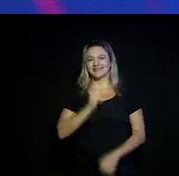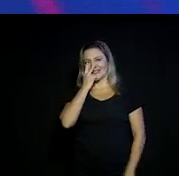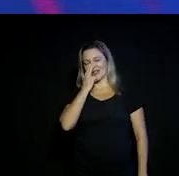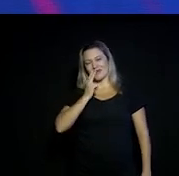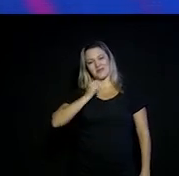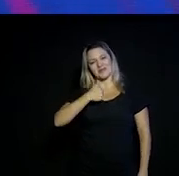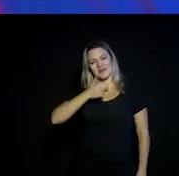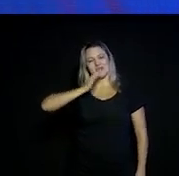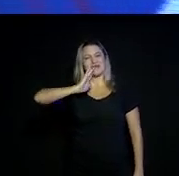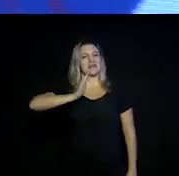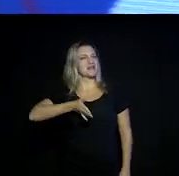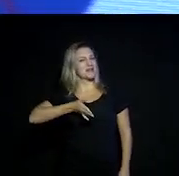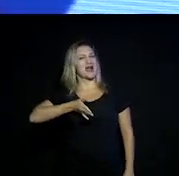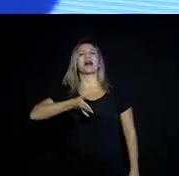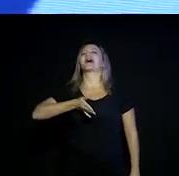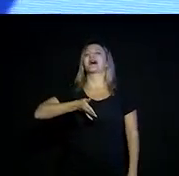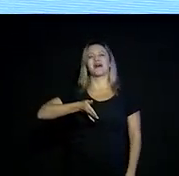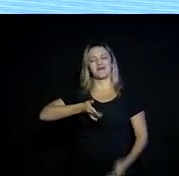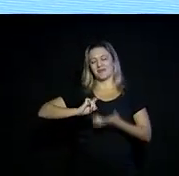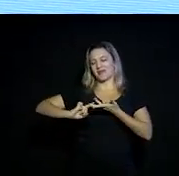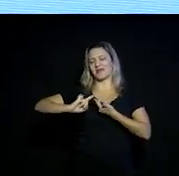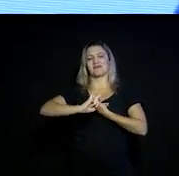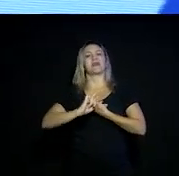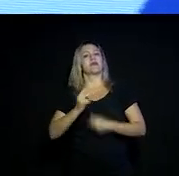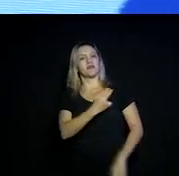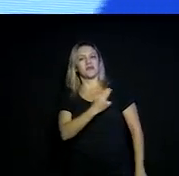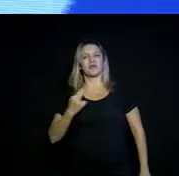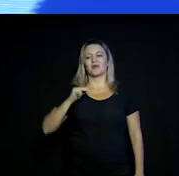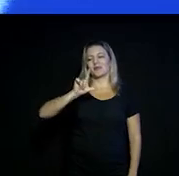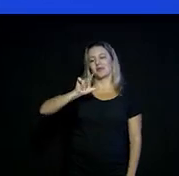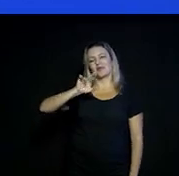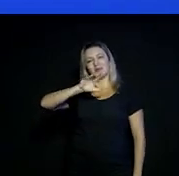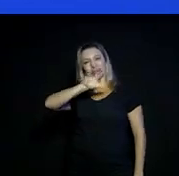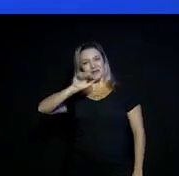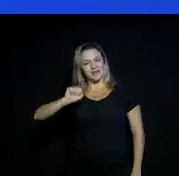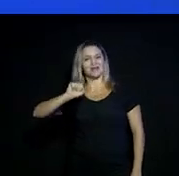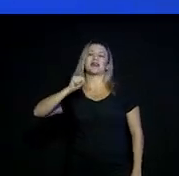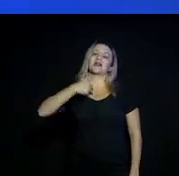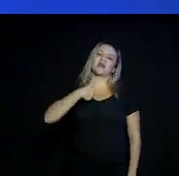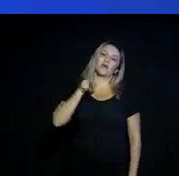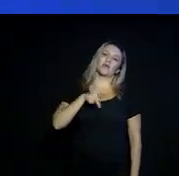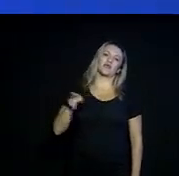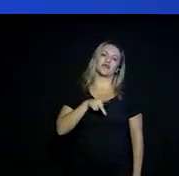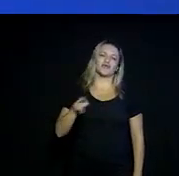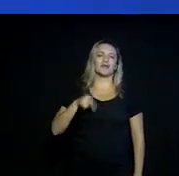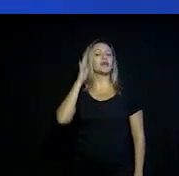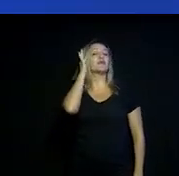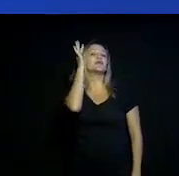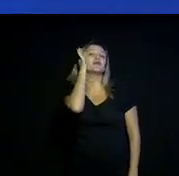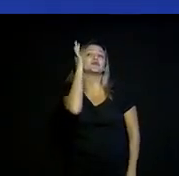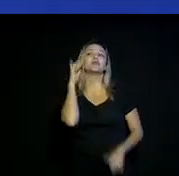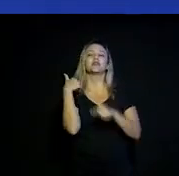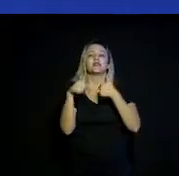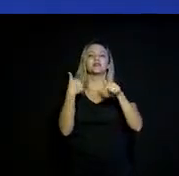Eu acho que eu já fui bastante bem apresentada. Meu nome é Lúcia, sou uma professora de filosofia e